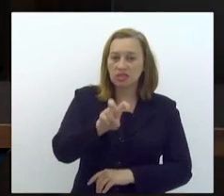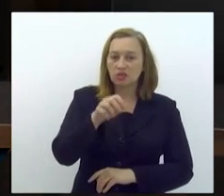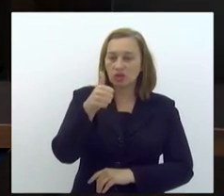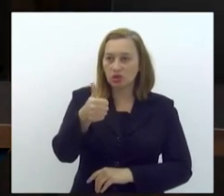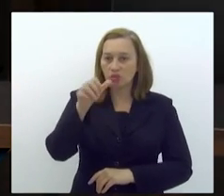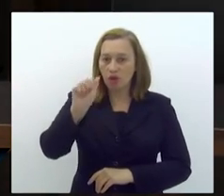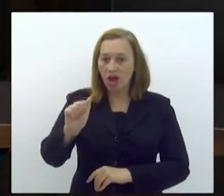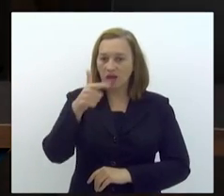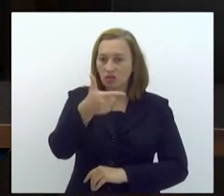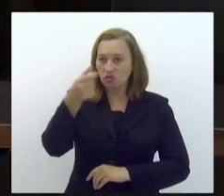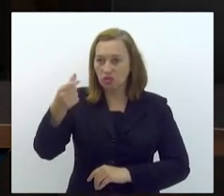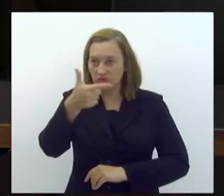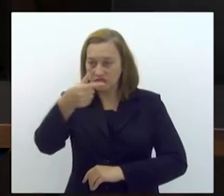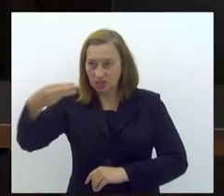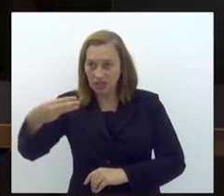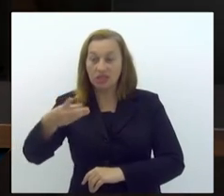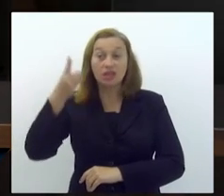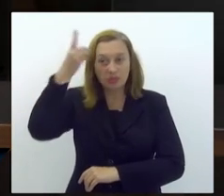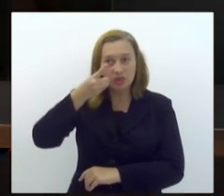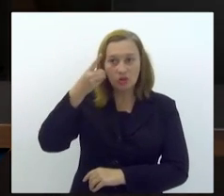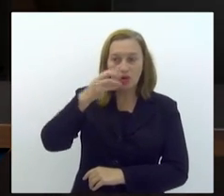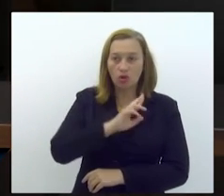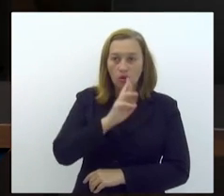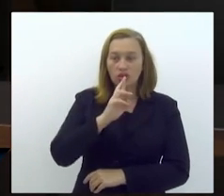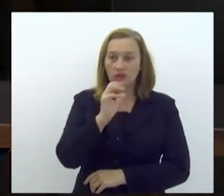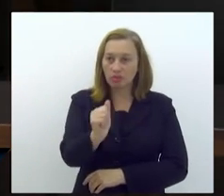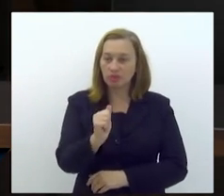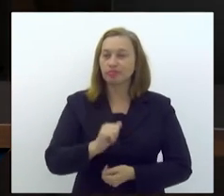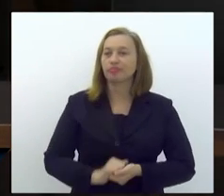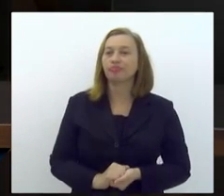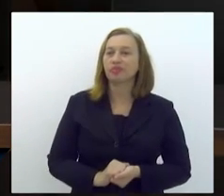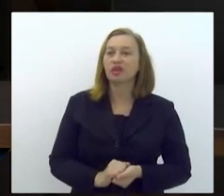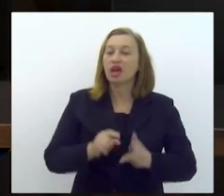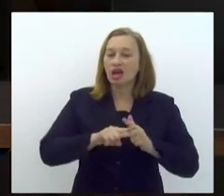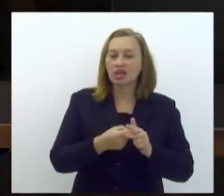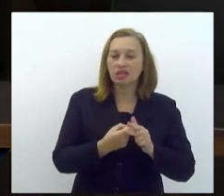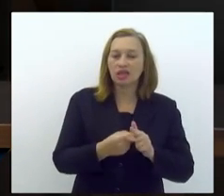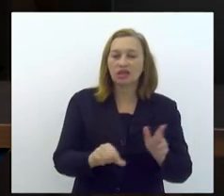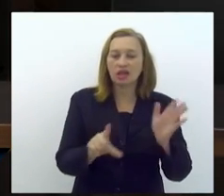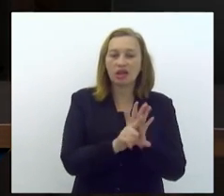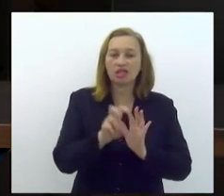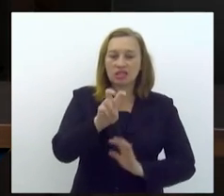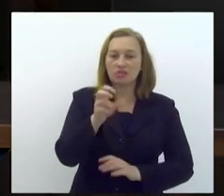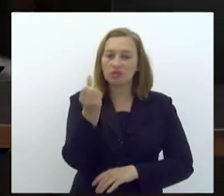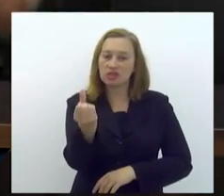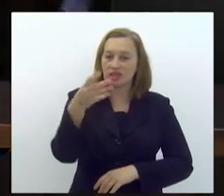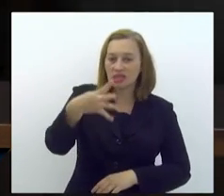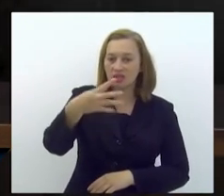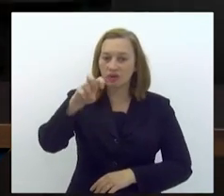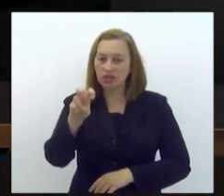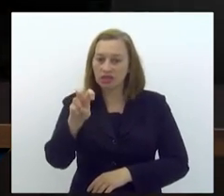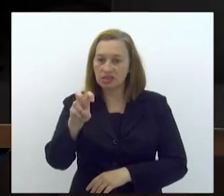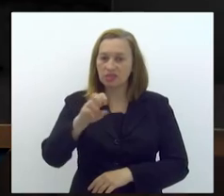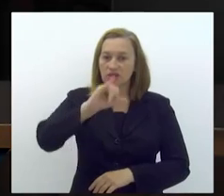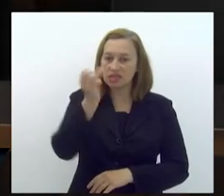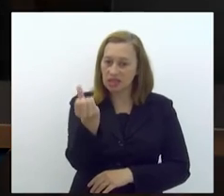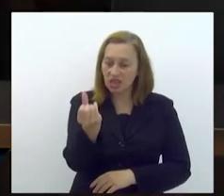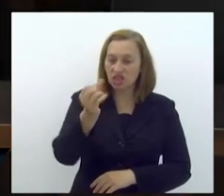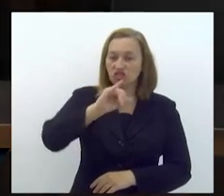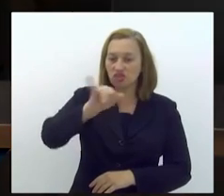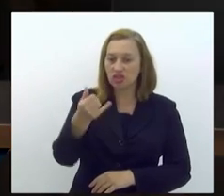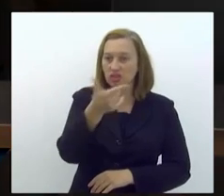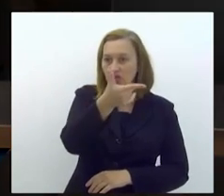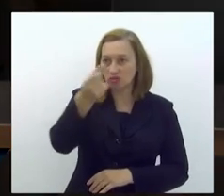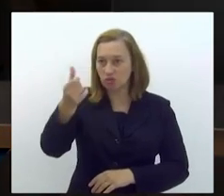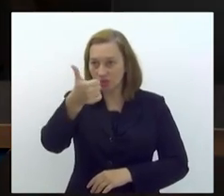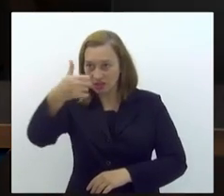51 a 2023 de autoria Deputado Rodrigo Amorim que altera o anexo da Lei Nº 5.645 6 de